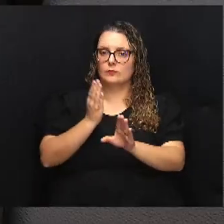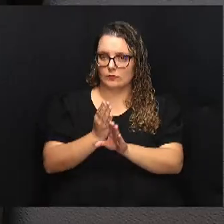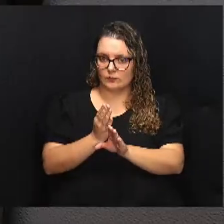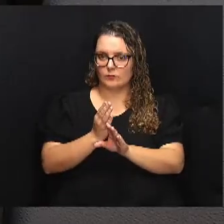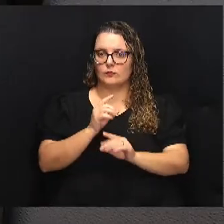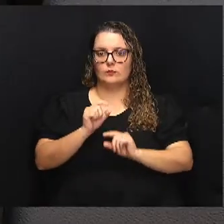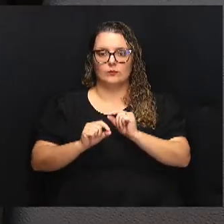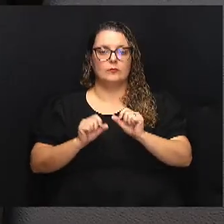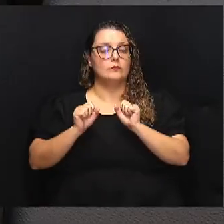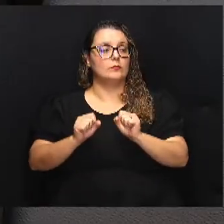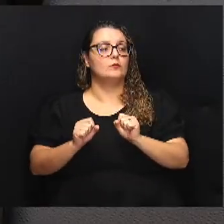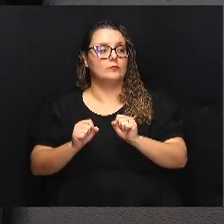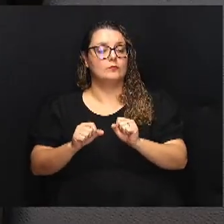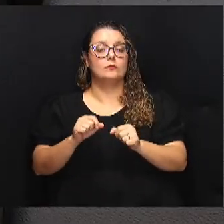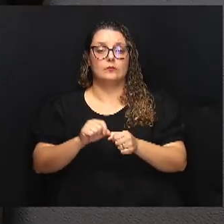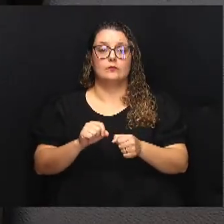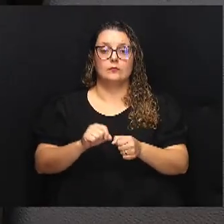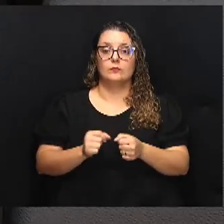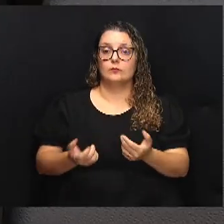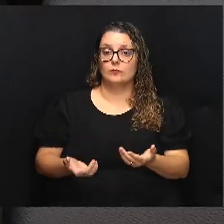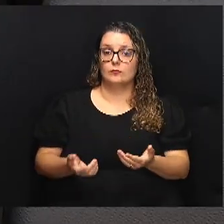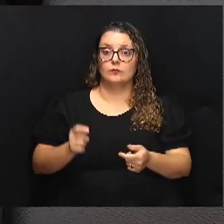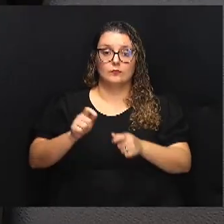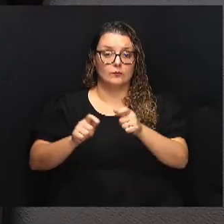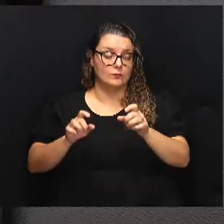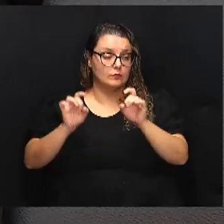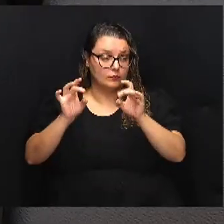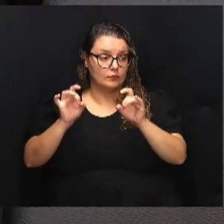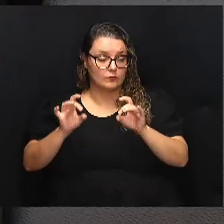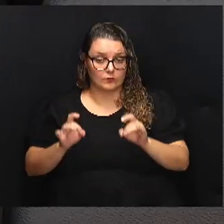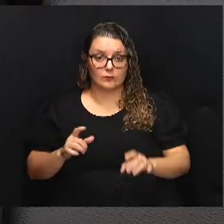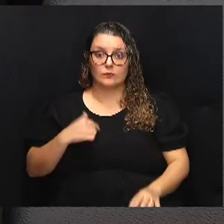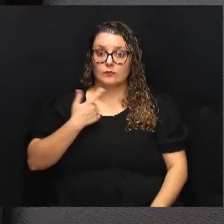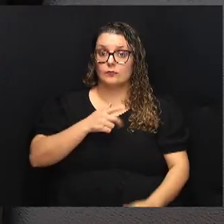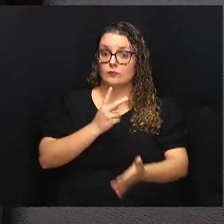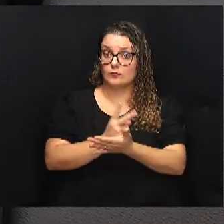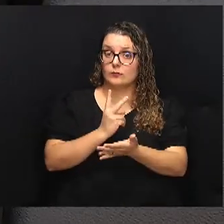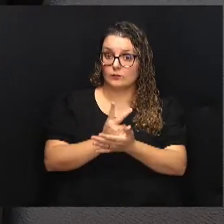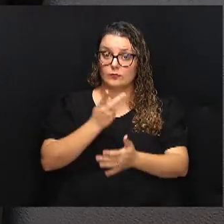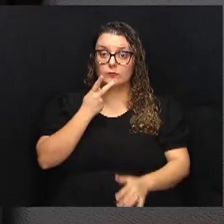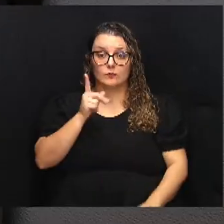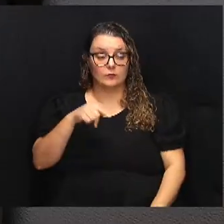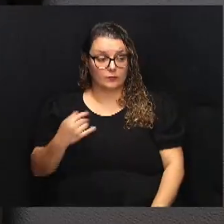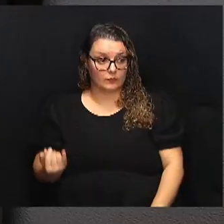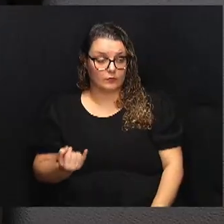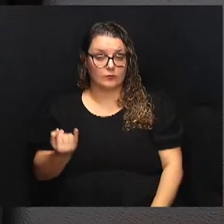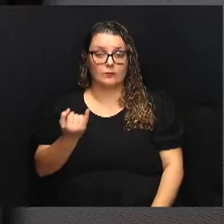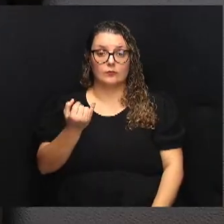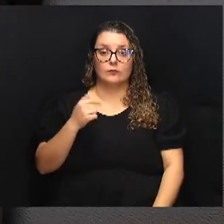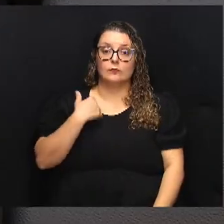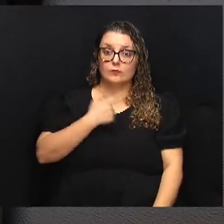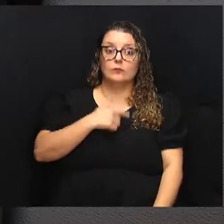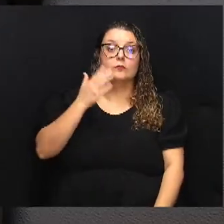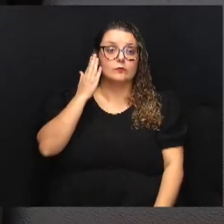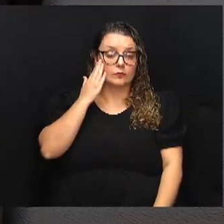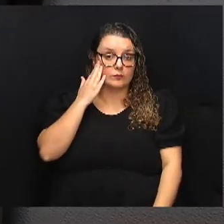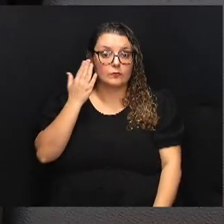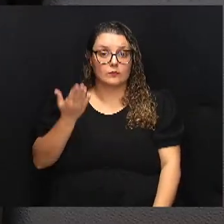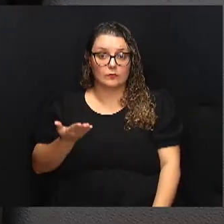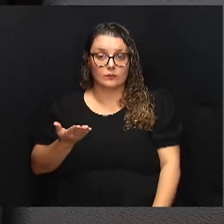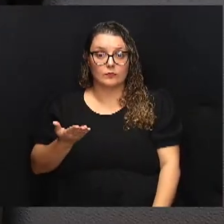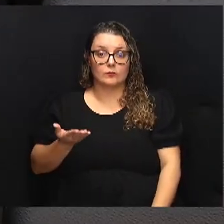ser feito, né? Com um pessoal especializado, a gente sempre diz isso, é importante a gente saber